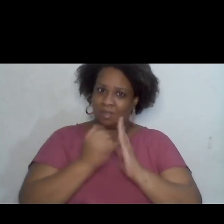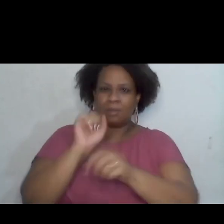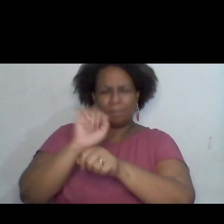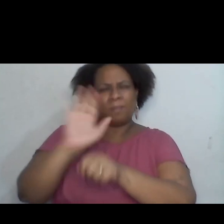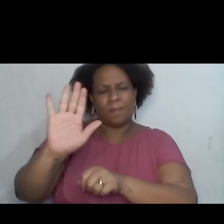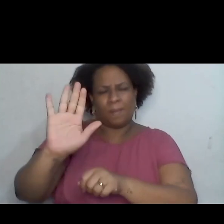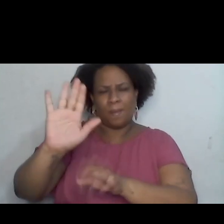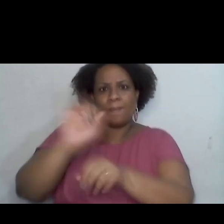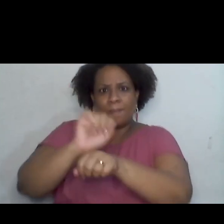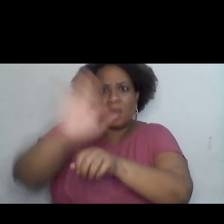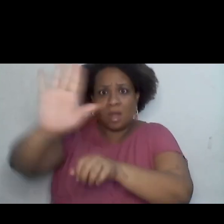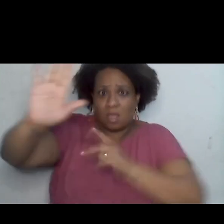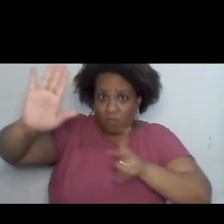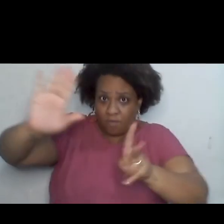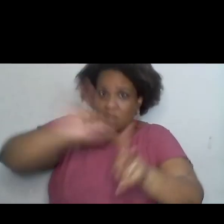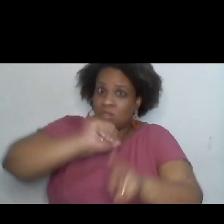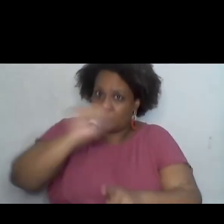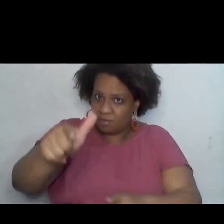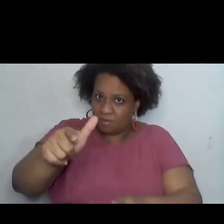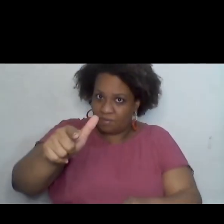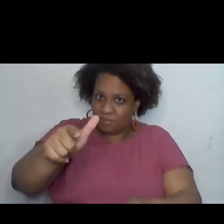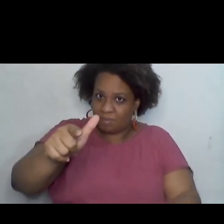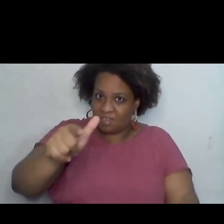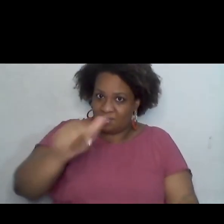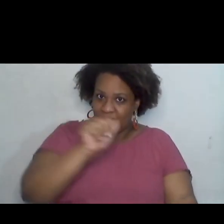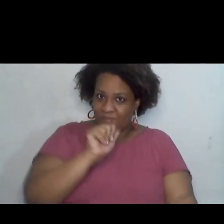pouquinho. Eu vou seguir falando, depois você fala. Então,